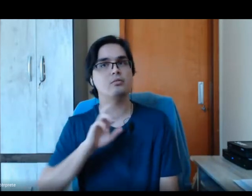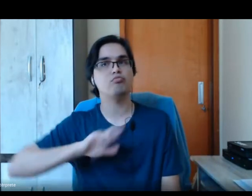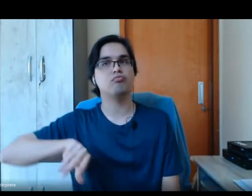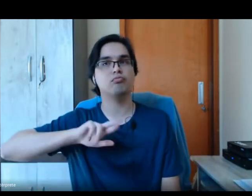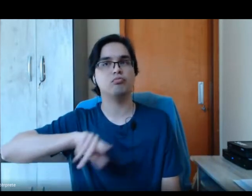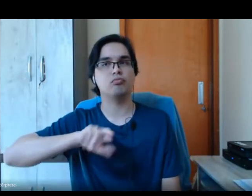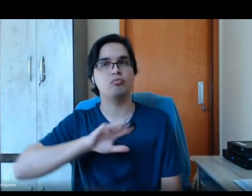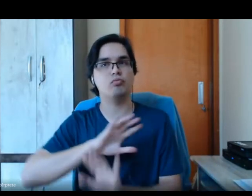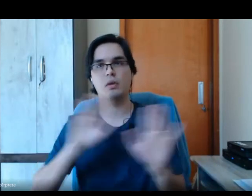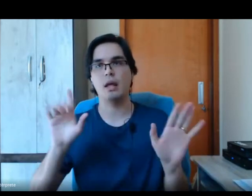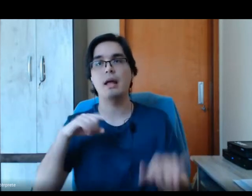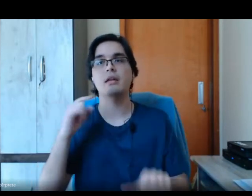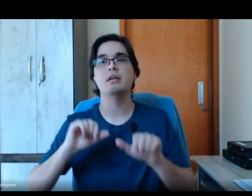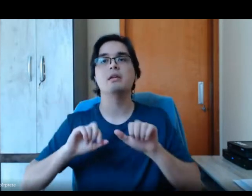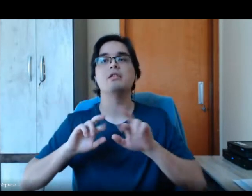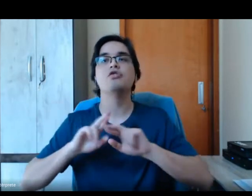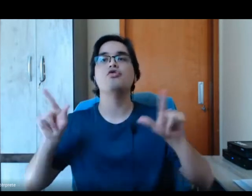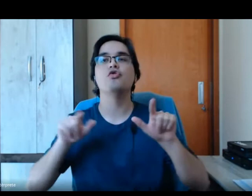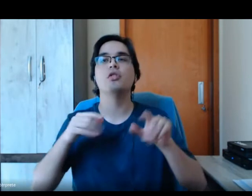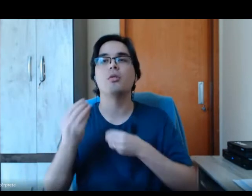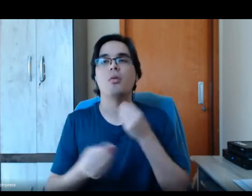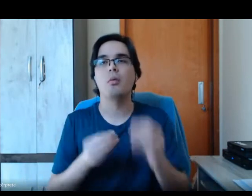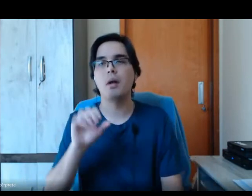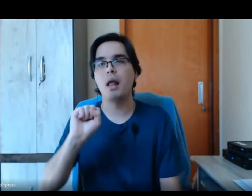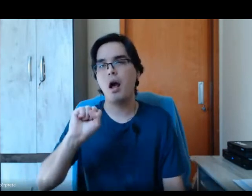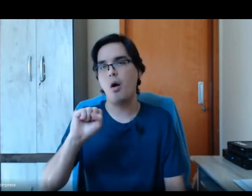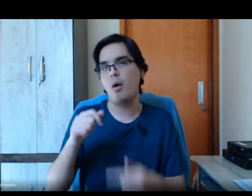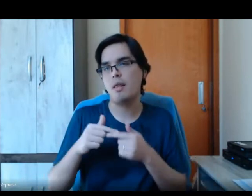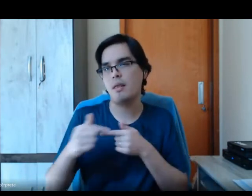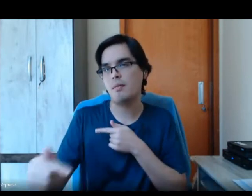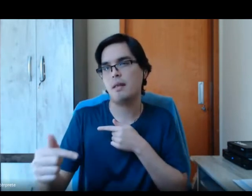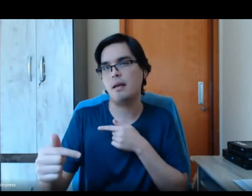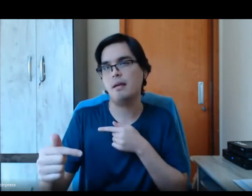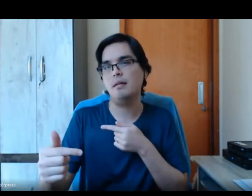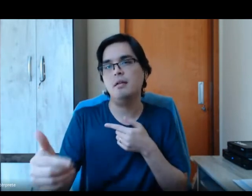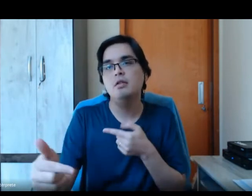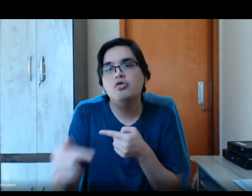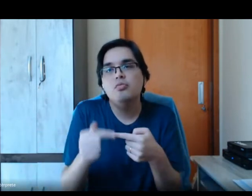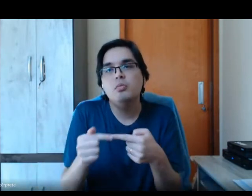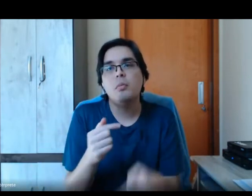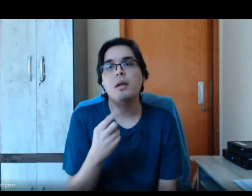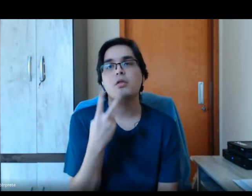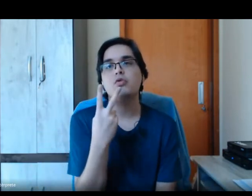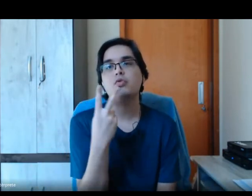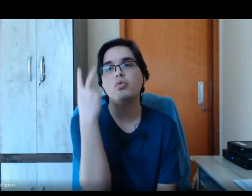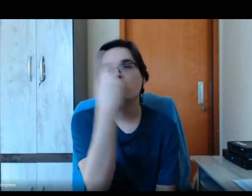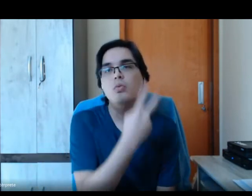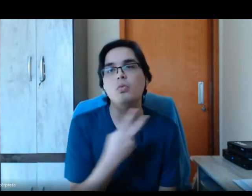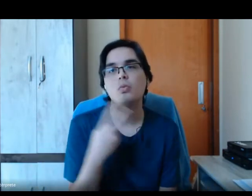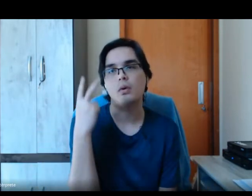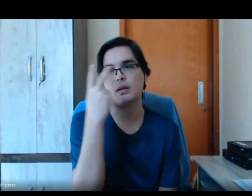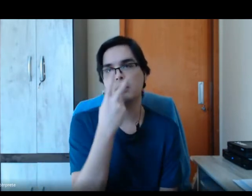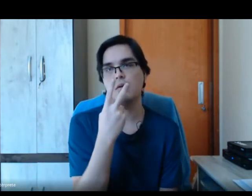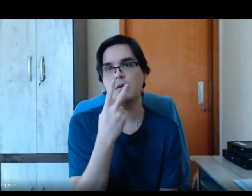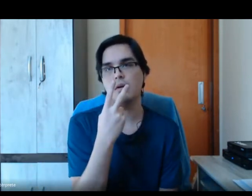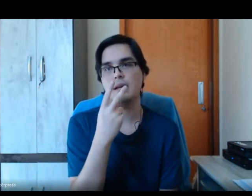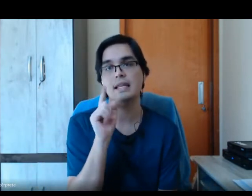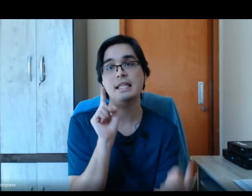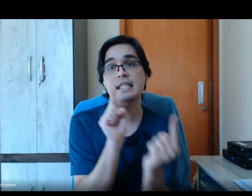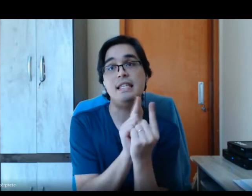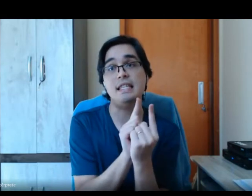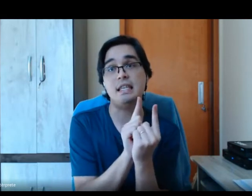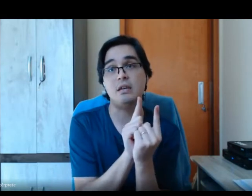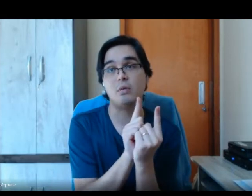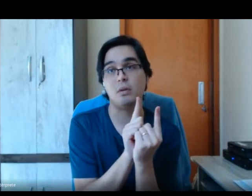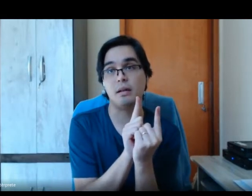Nós ficaríamos com 25% de uma dedicação na questão da aula síncrona. Então, aí tem